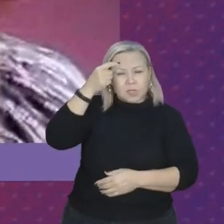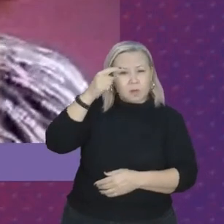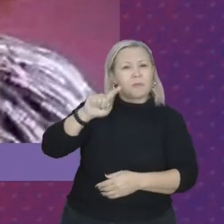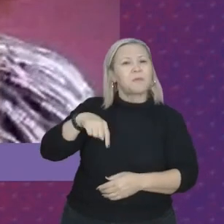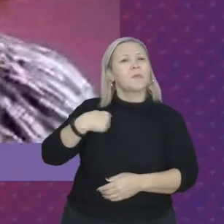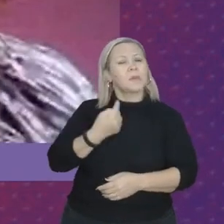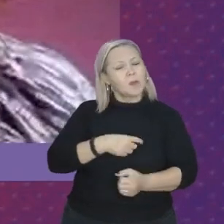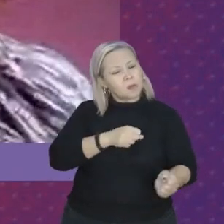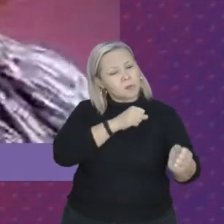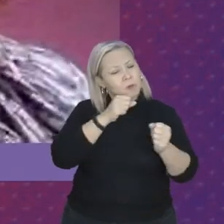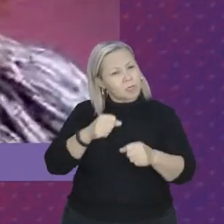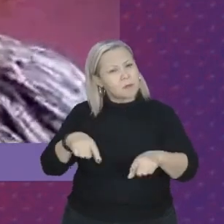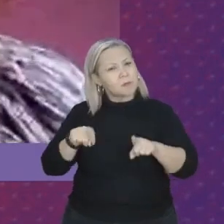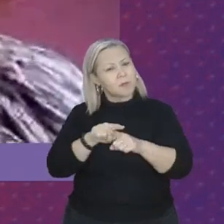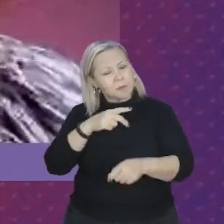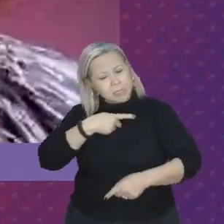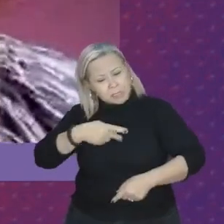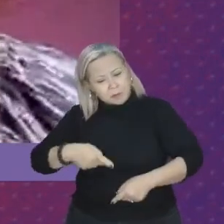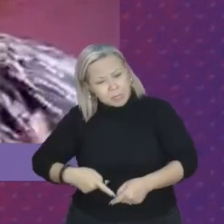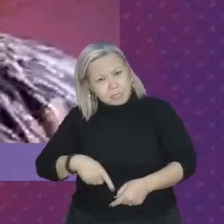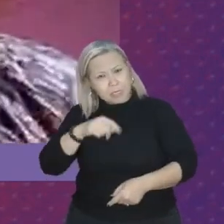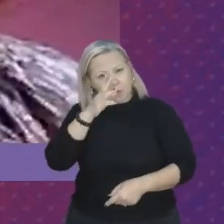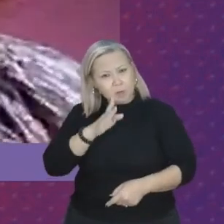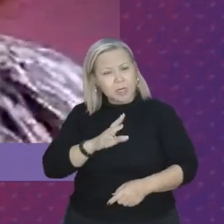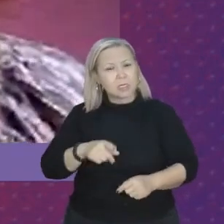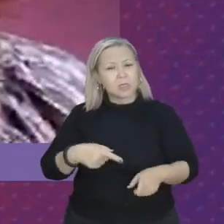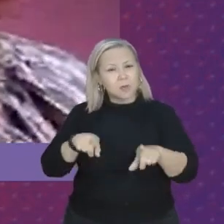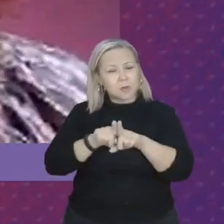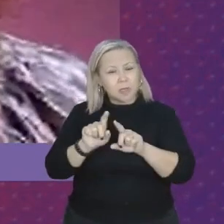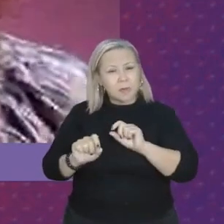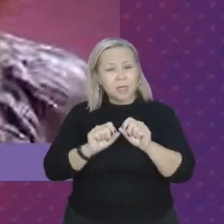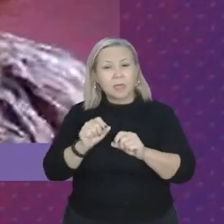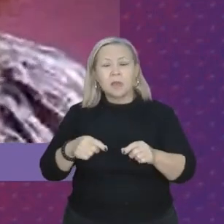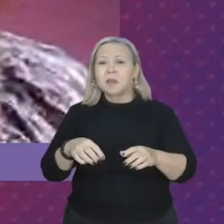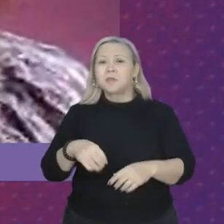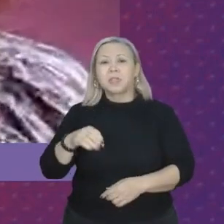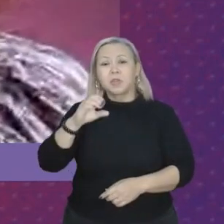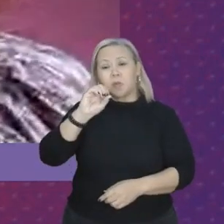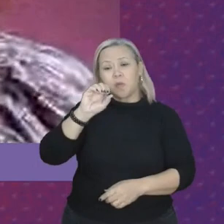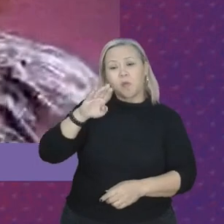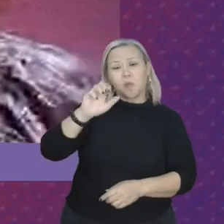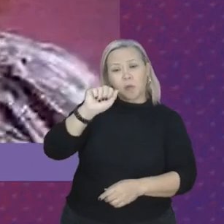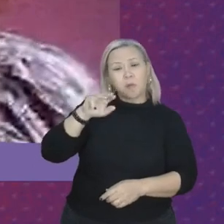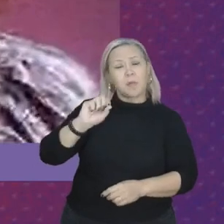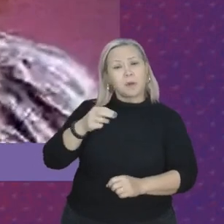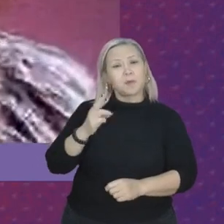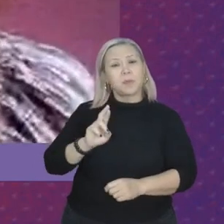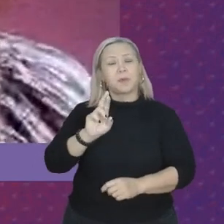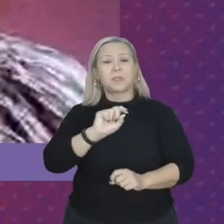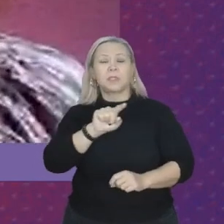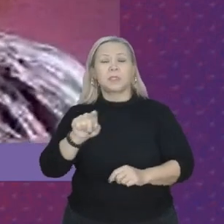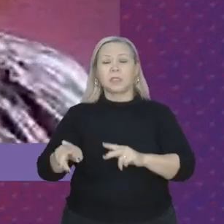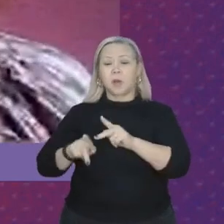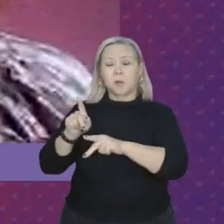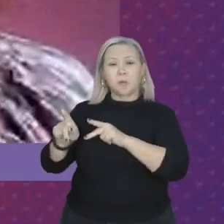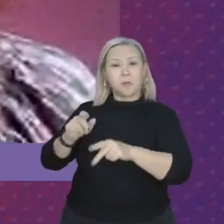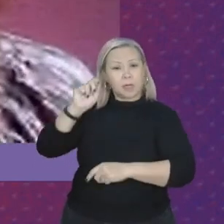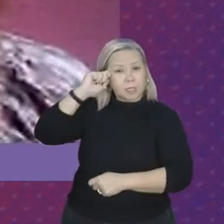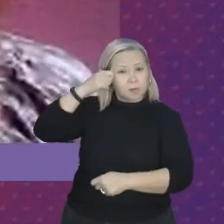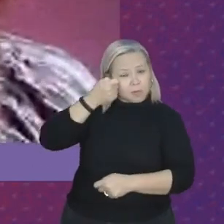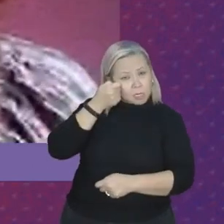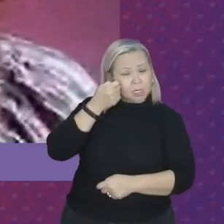República também, né? Da mesma forma que o Barack Obama também representou isso na questão da população negra. Então,